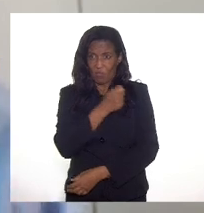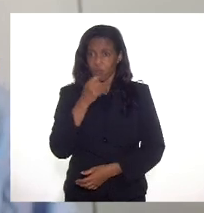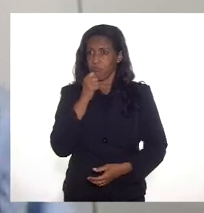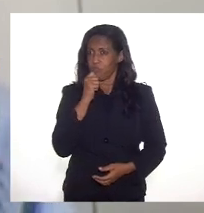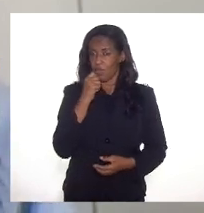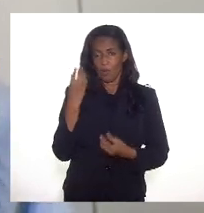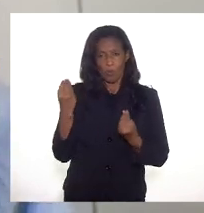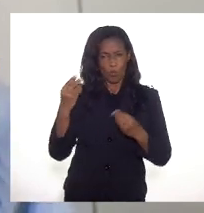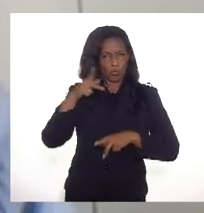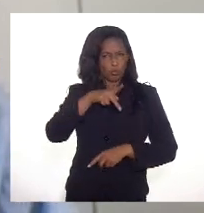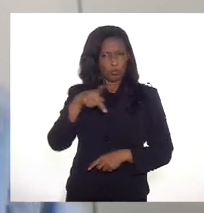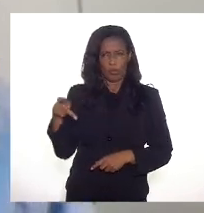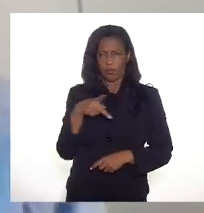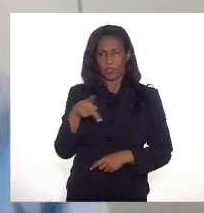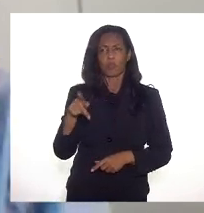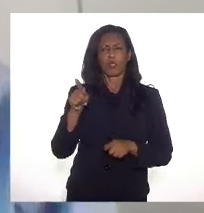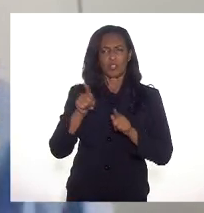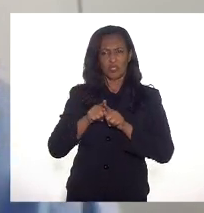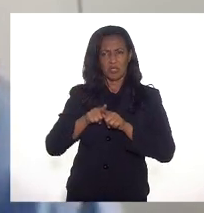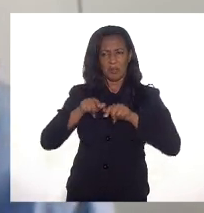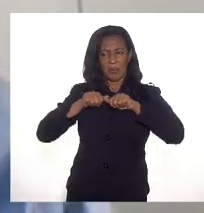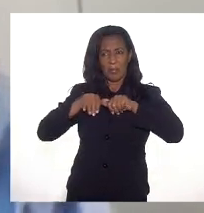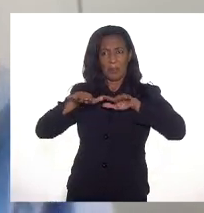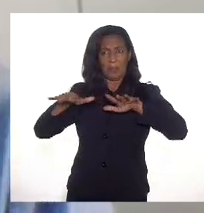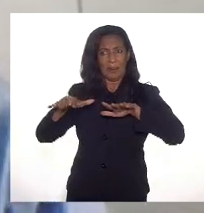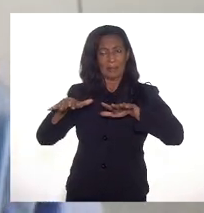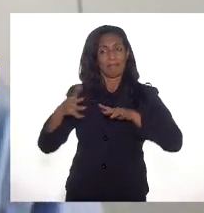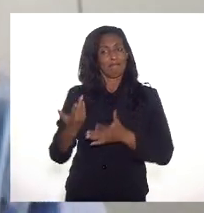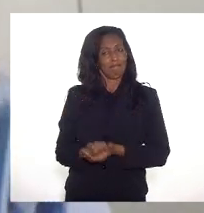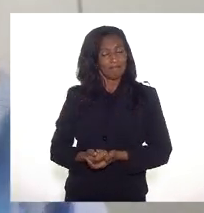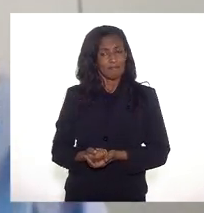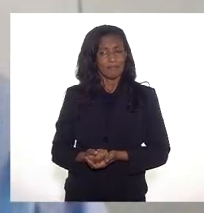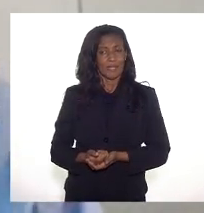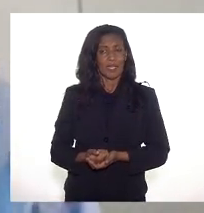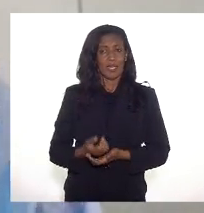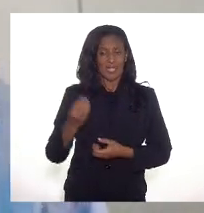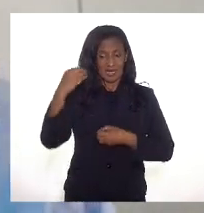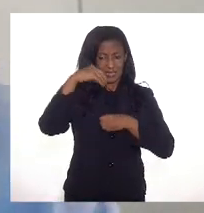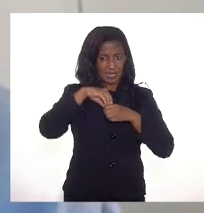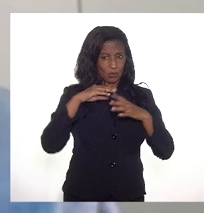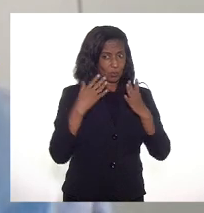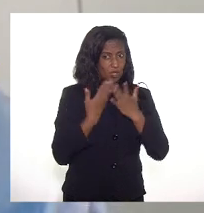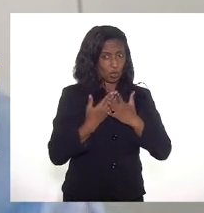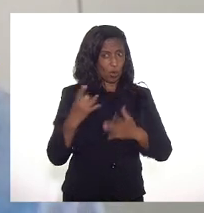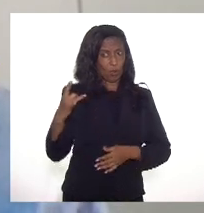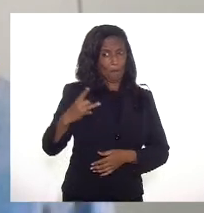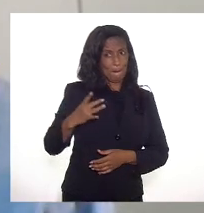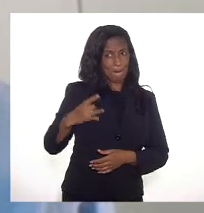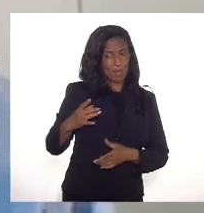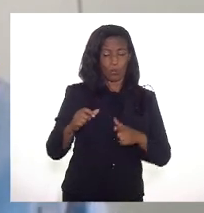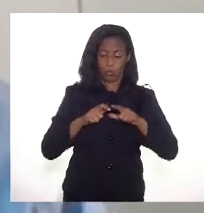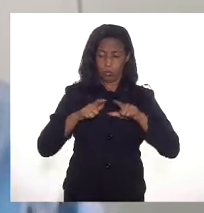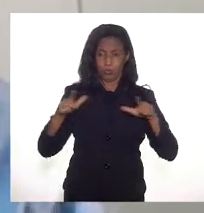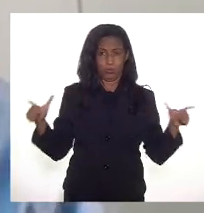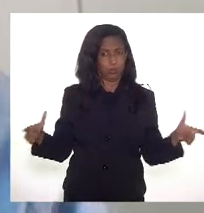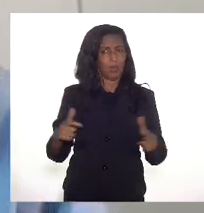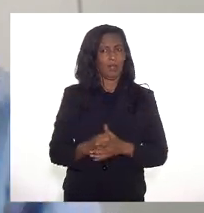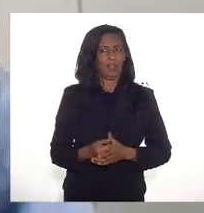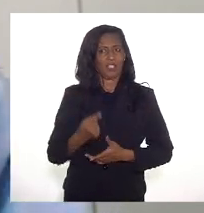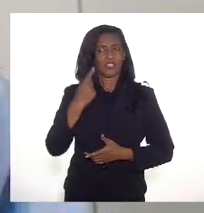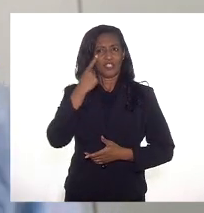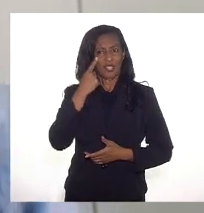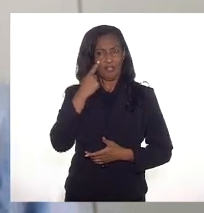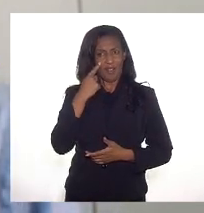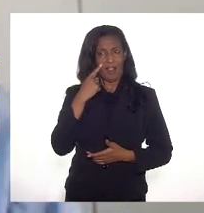educação ainda são vetores, e a tensão que se estabelece dentro do ambiente escolar é enorme. A gente tem falado muito do efeito